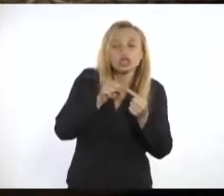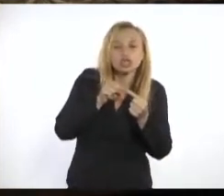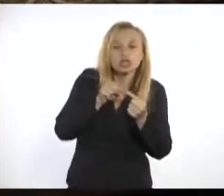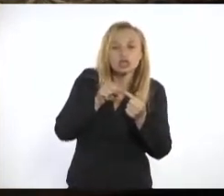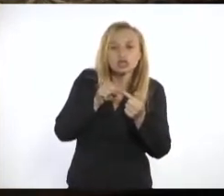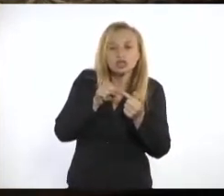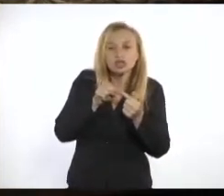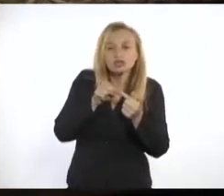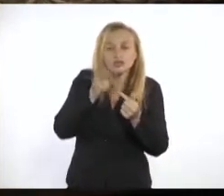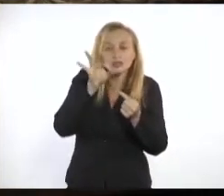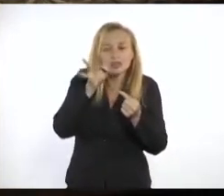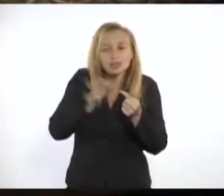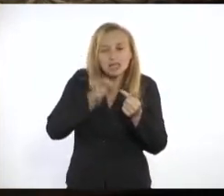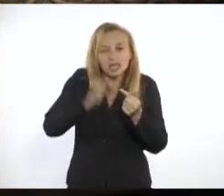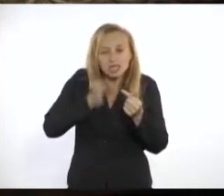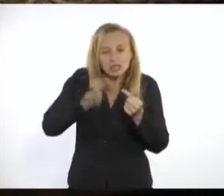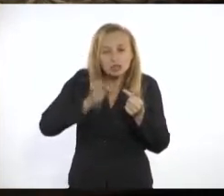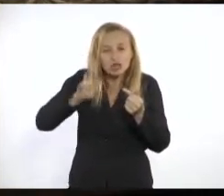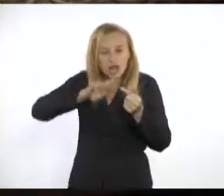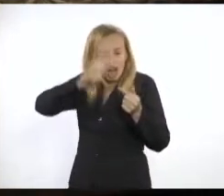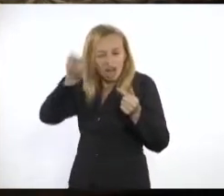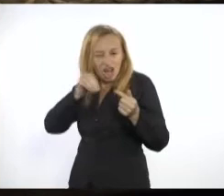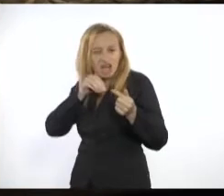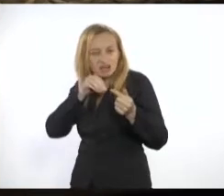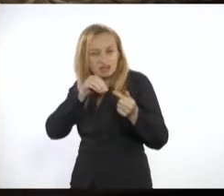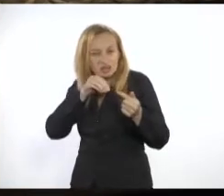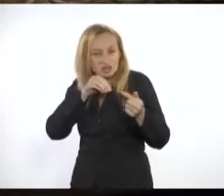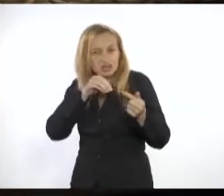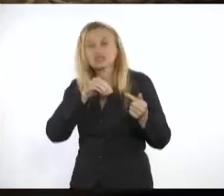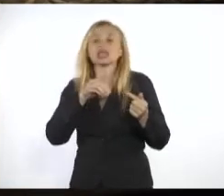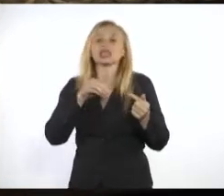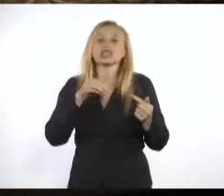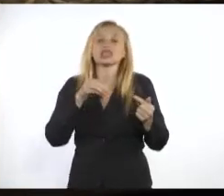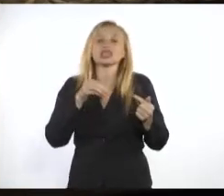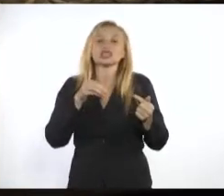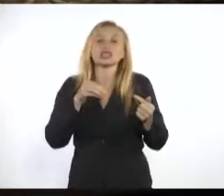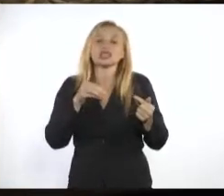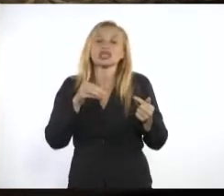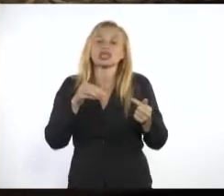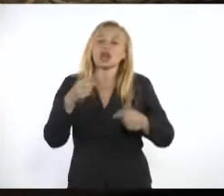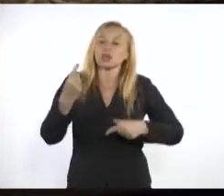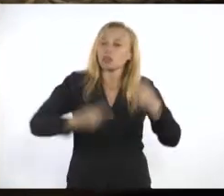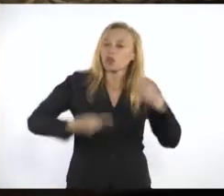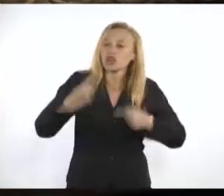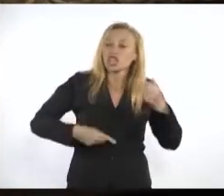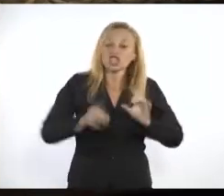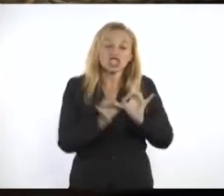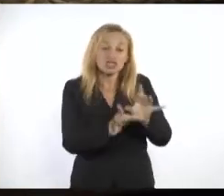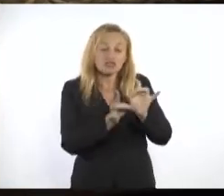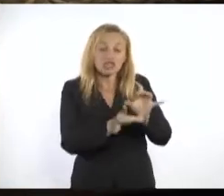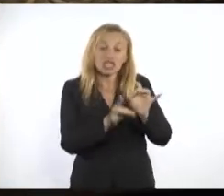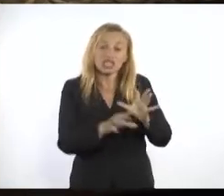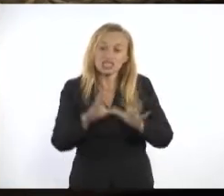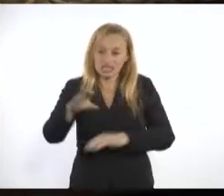muito concretamente, claramente, a favorecer a política de privatização da